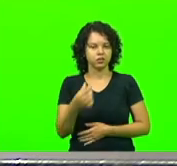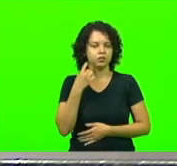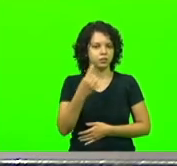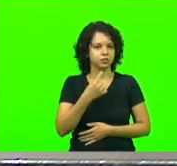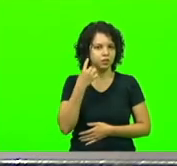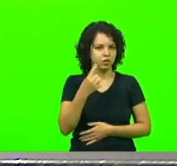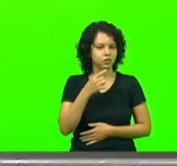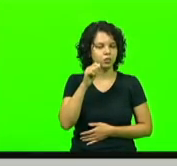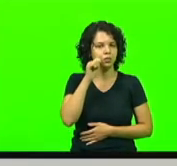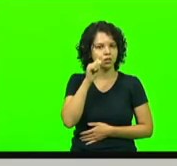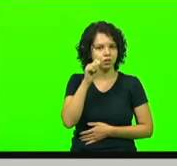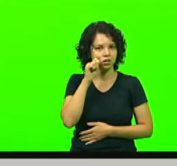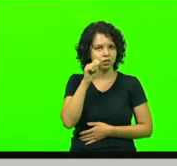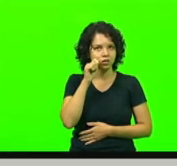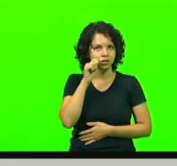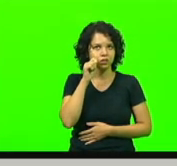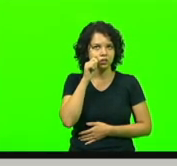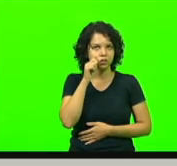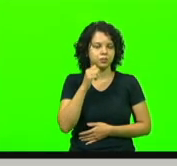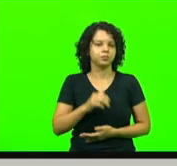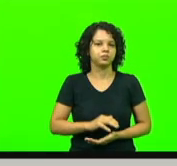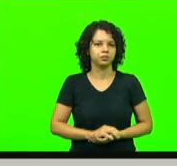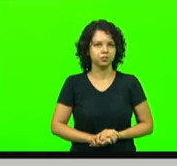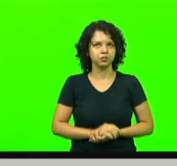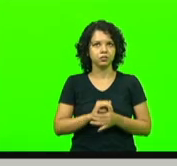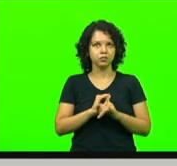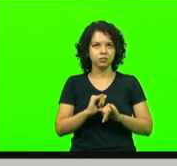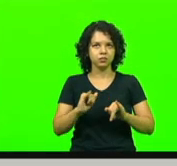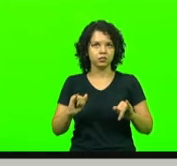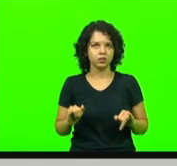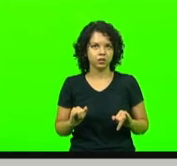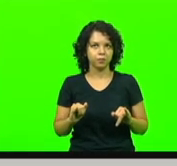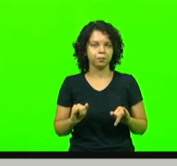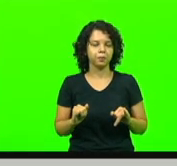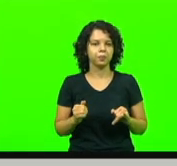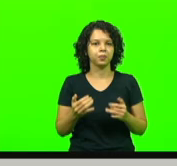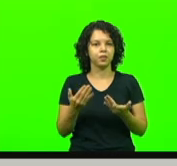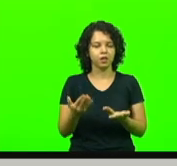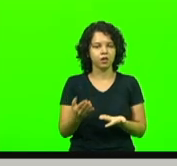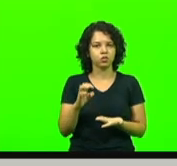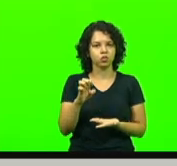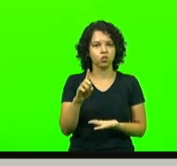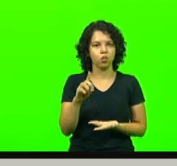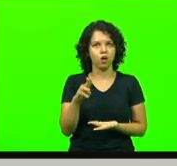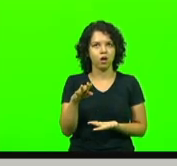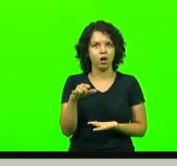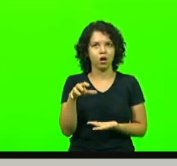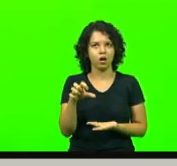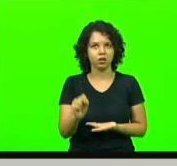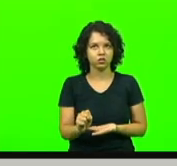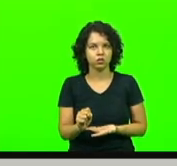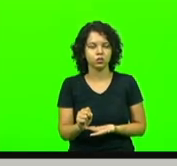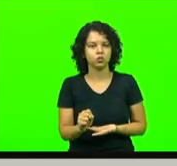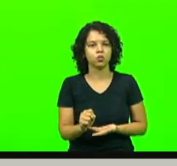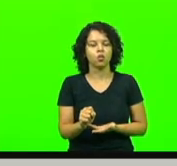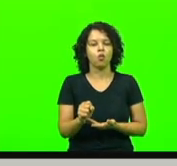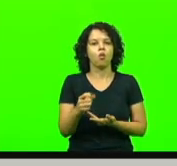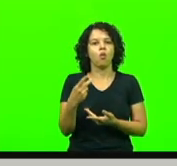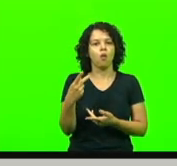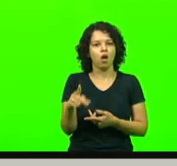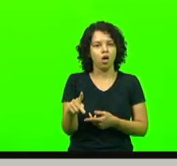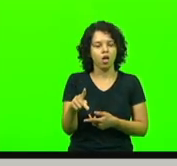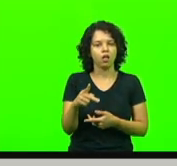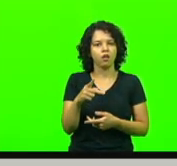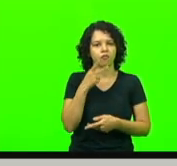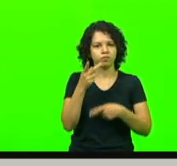deputada Ana Campagnolo, manifestando ao senhor Eduardo Bueno repúdio às declarações em seu canal do